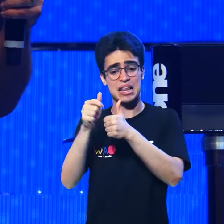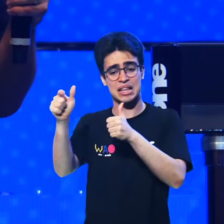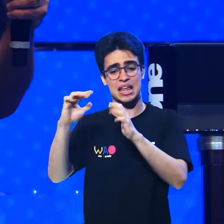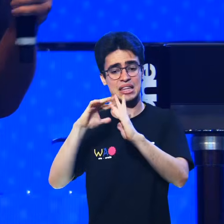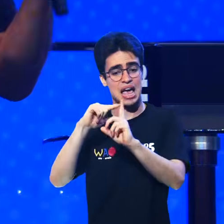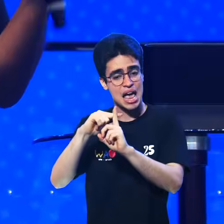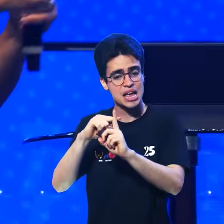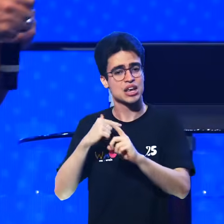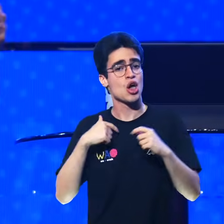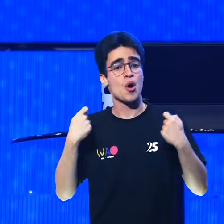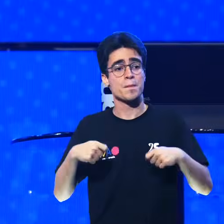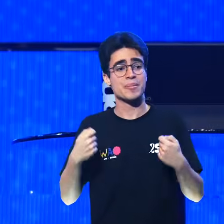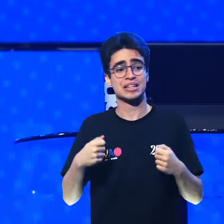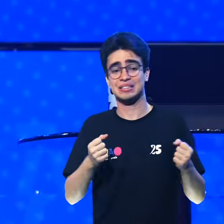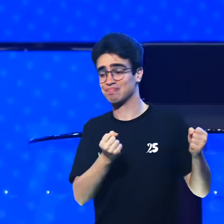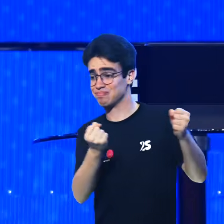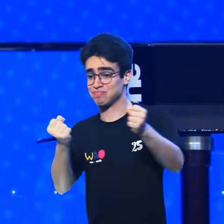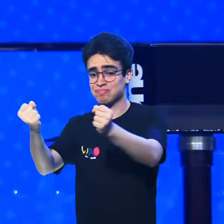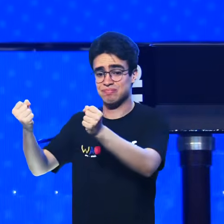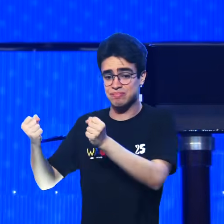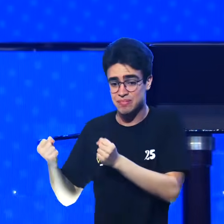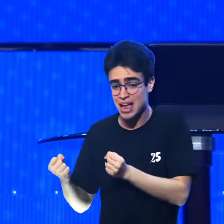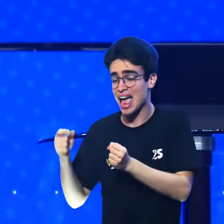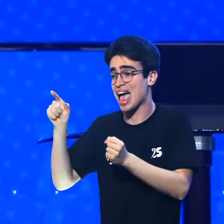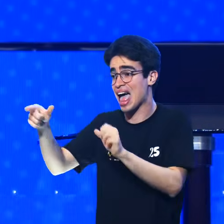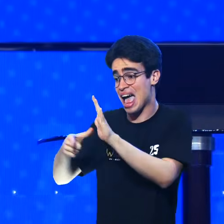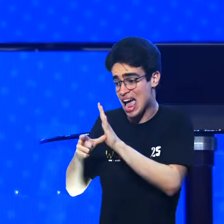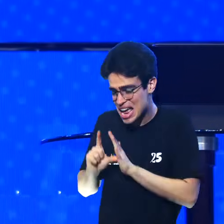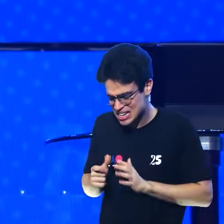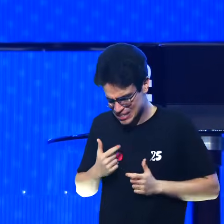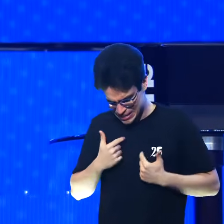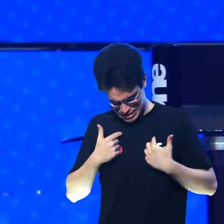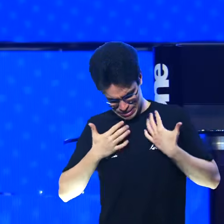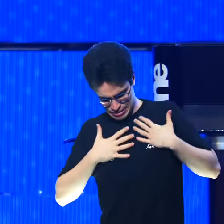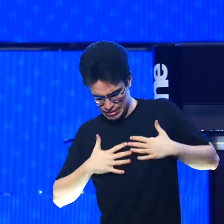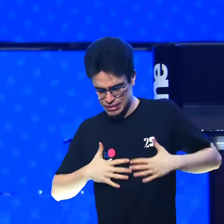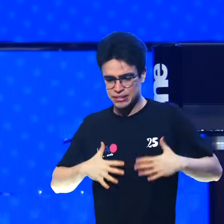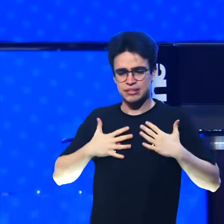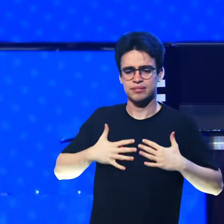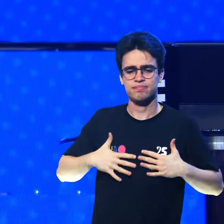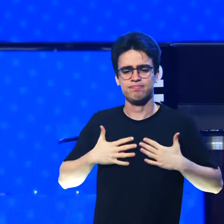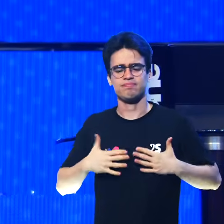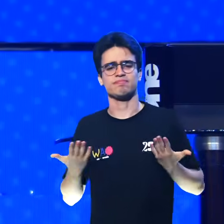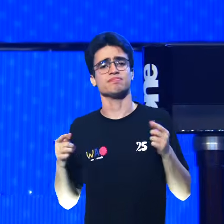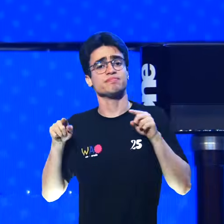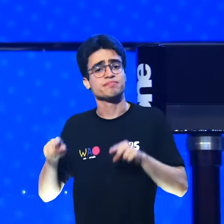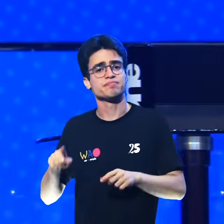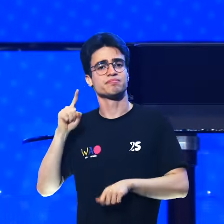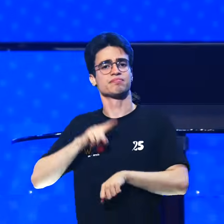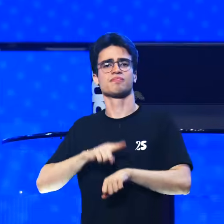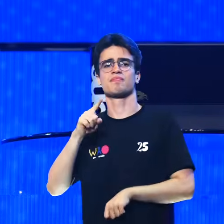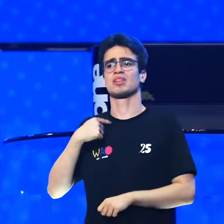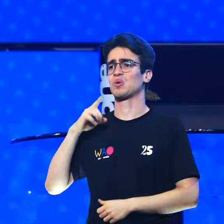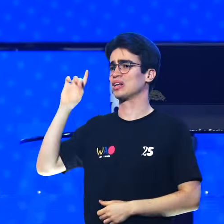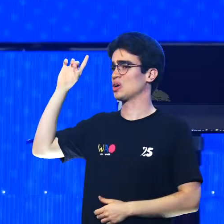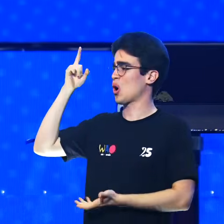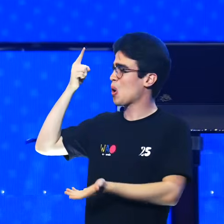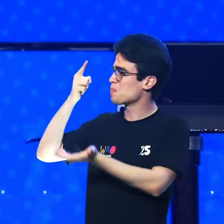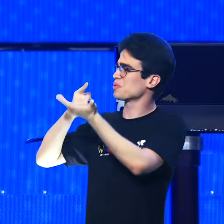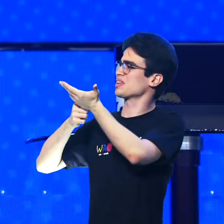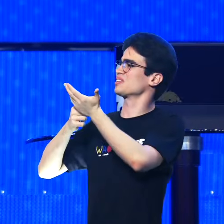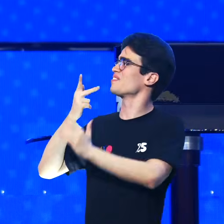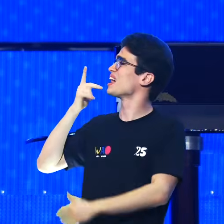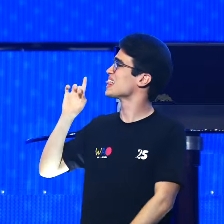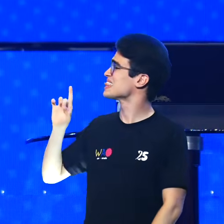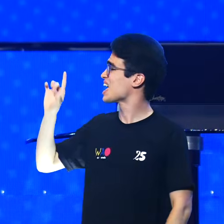tive que estacionar uma quadra antes para me recompor. Irmãos, e ali eu fiz um compromisso com Deus.